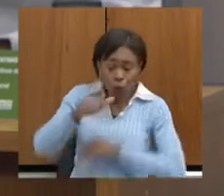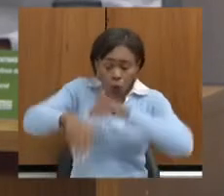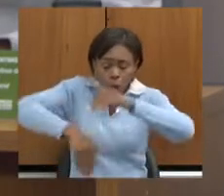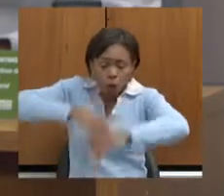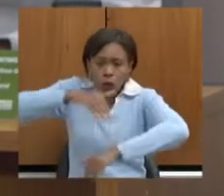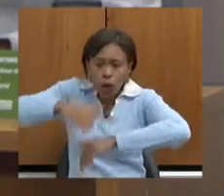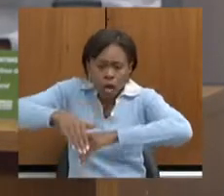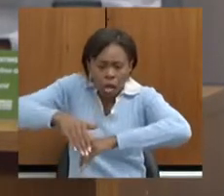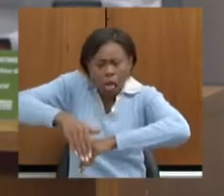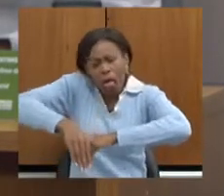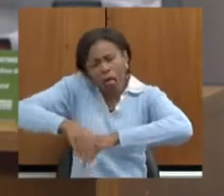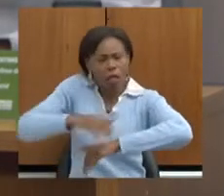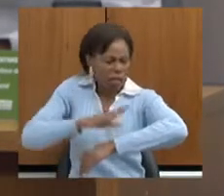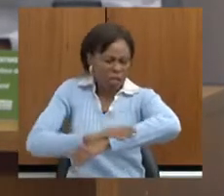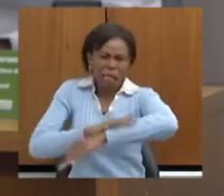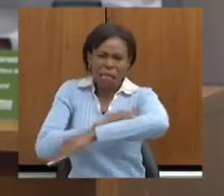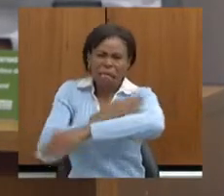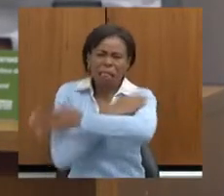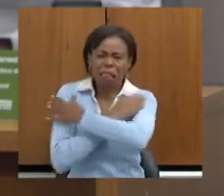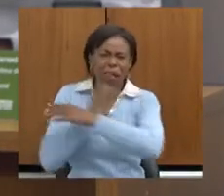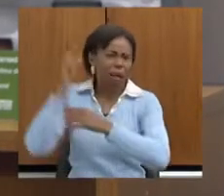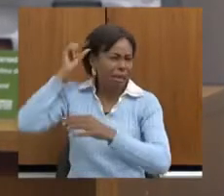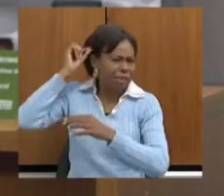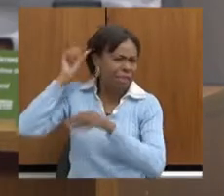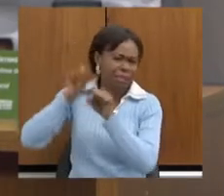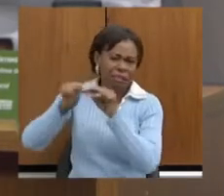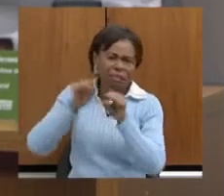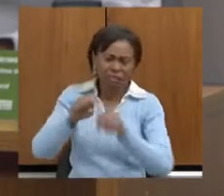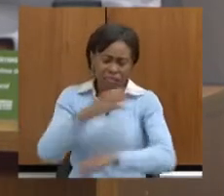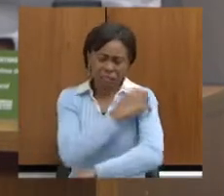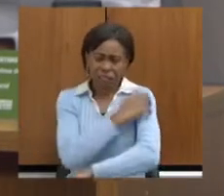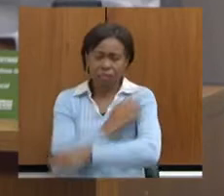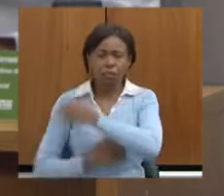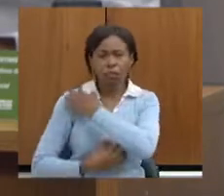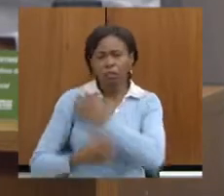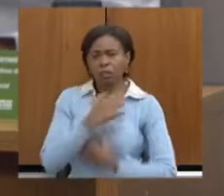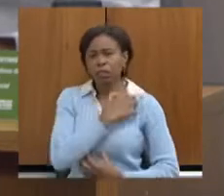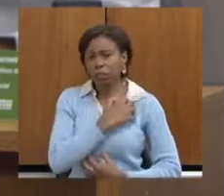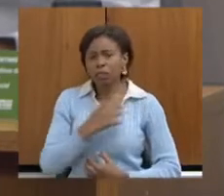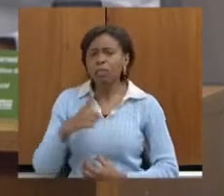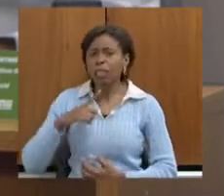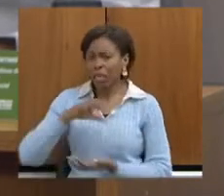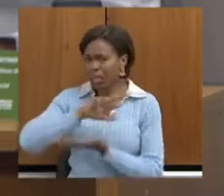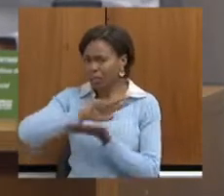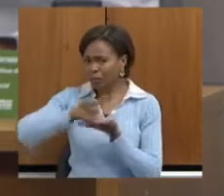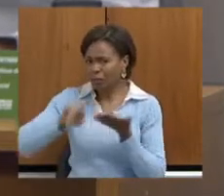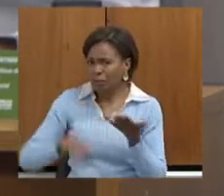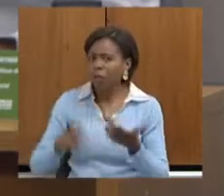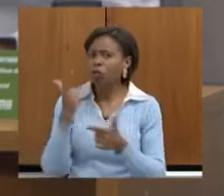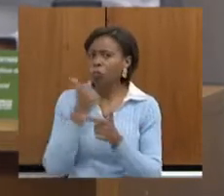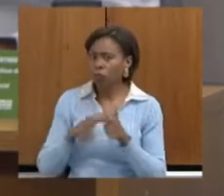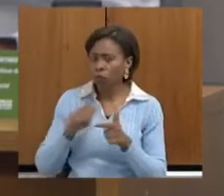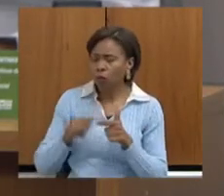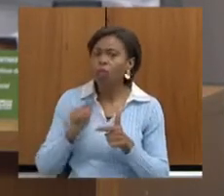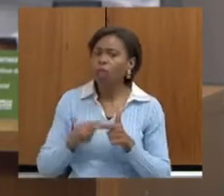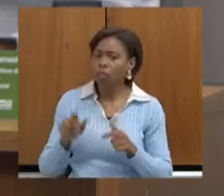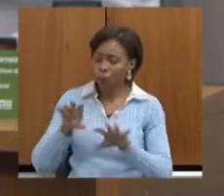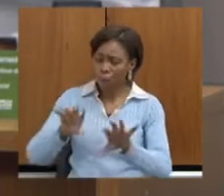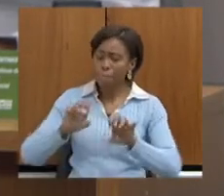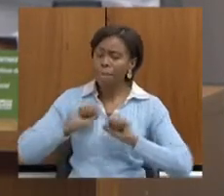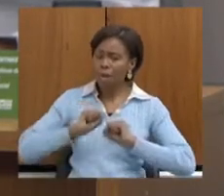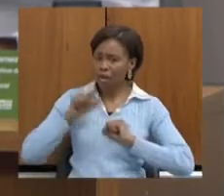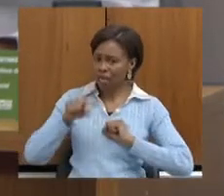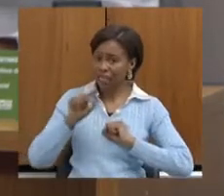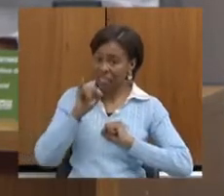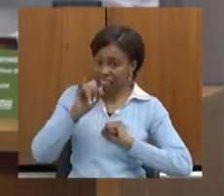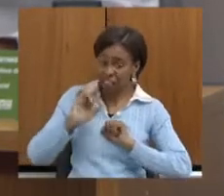banho de soda né é a queda de cabelo é coceira é vários fatores ele vai ser se adquirir